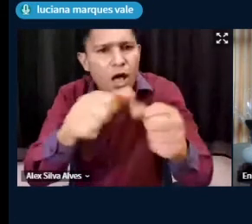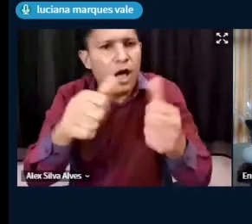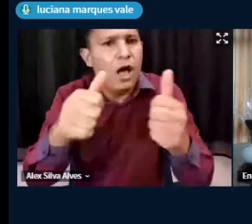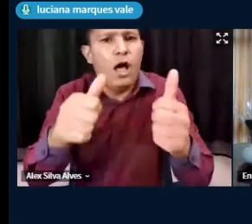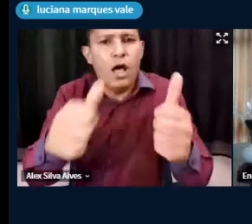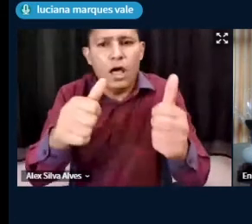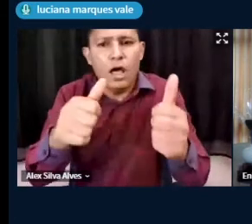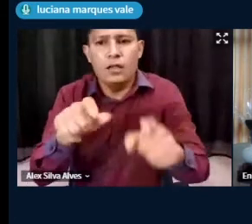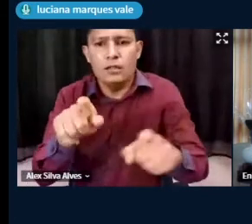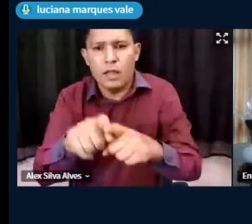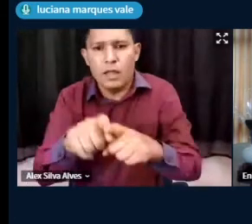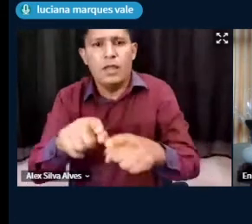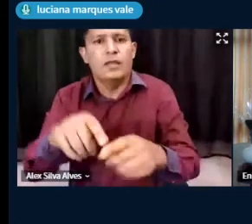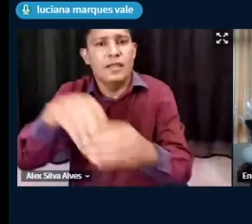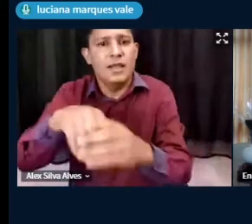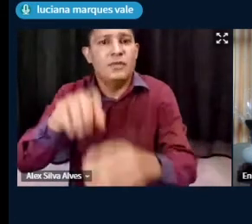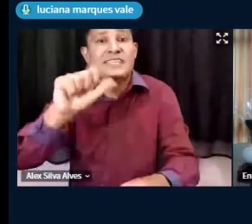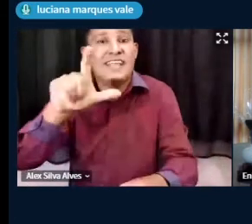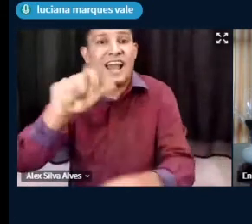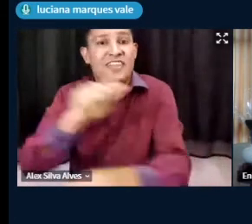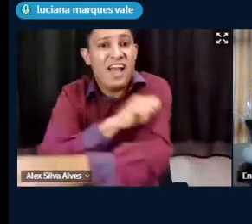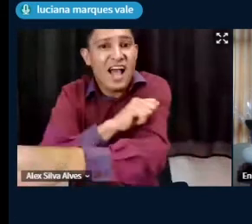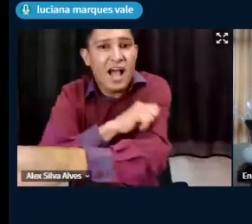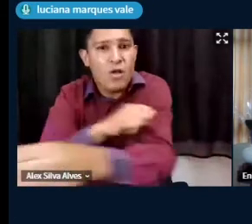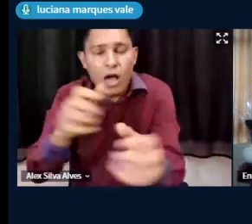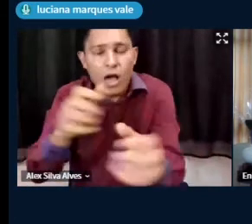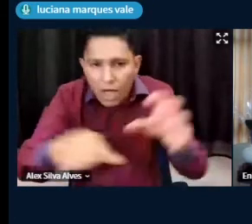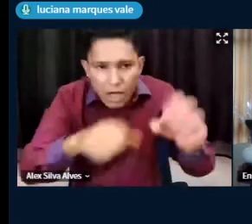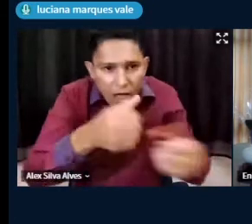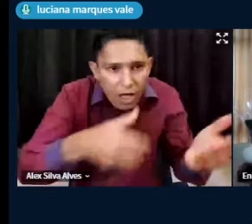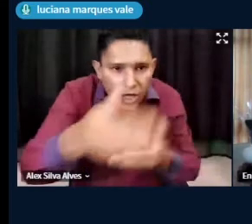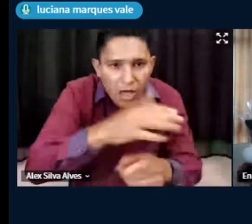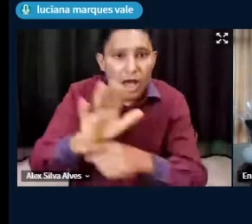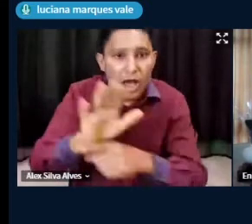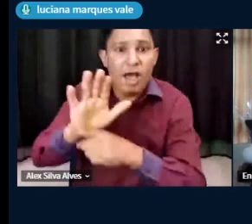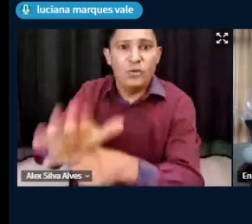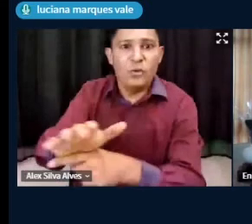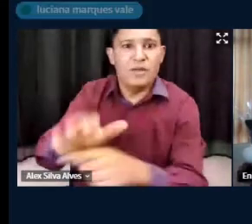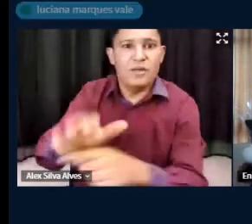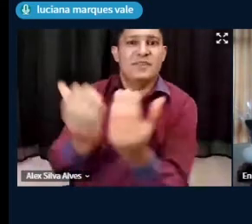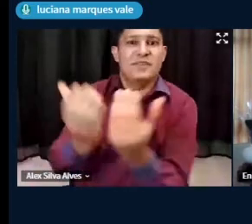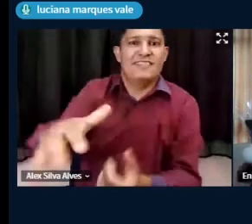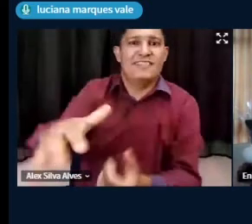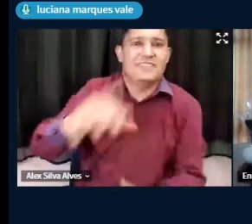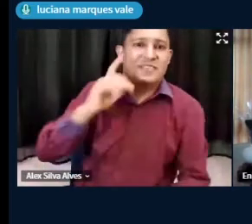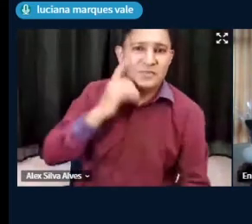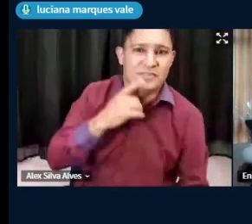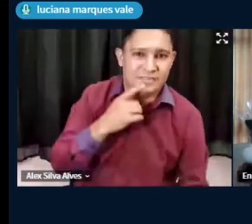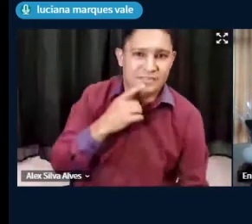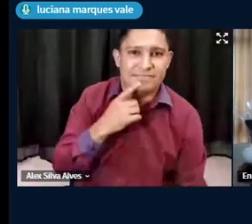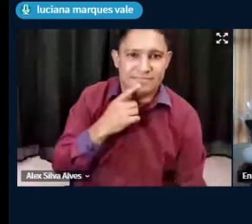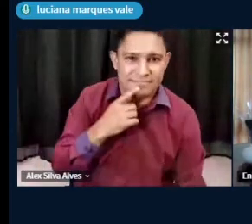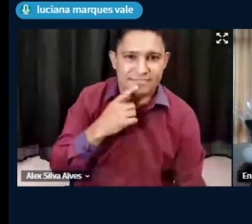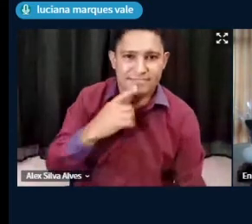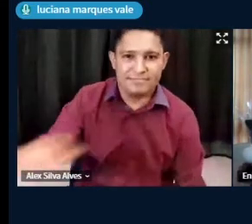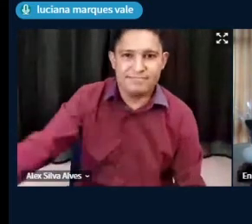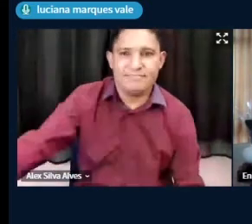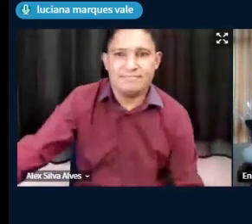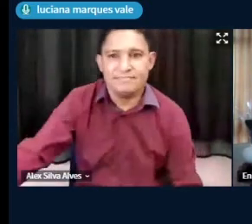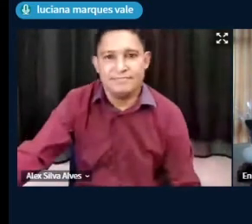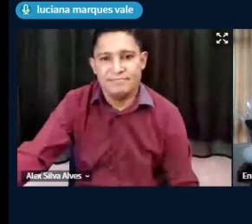de comunicação eficaz entre os surdos em sala de aula, e proporciona muito